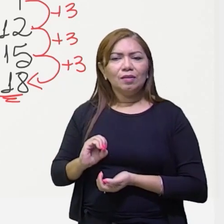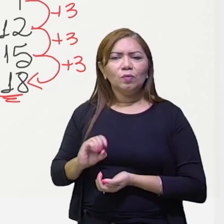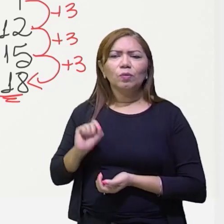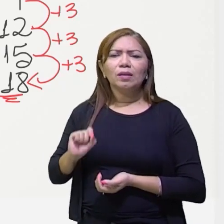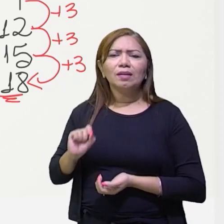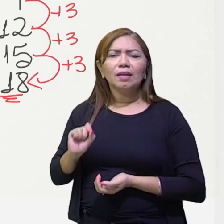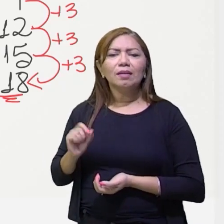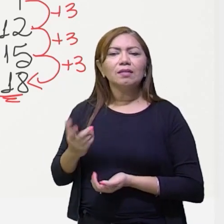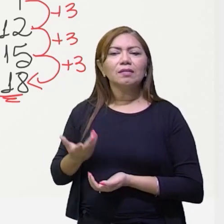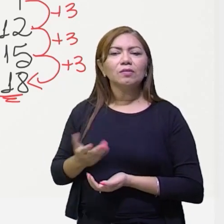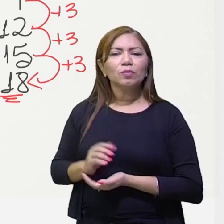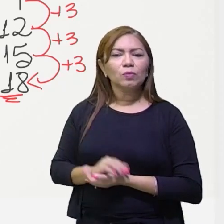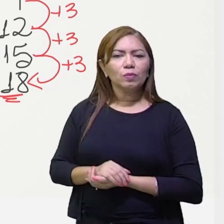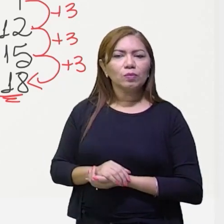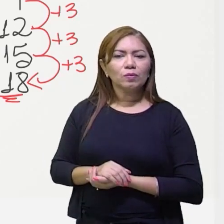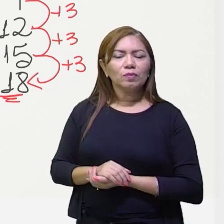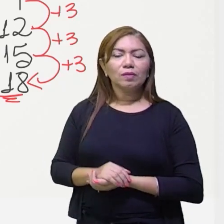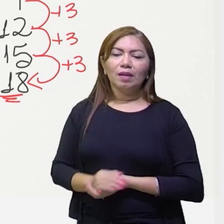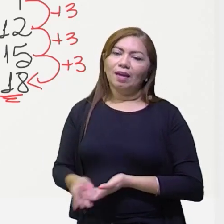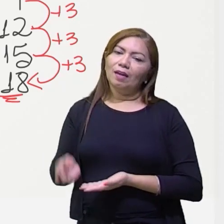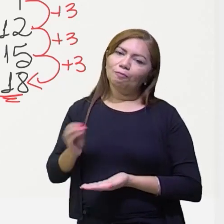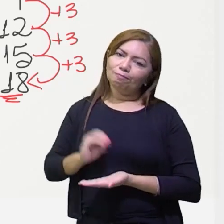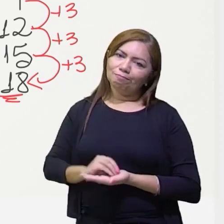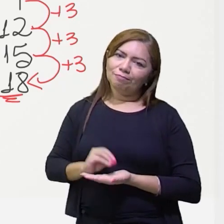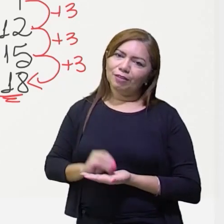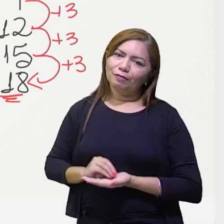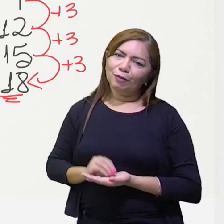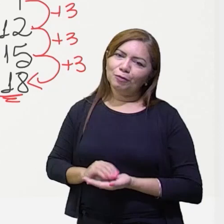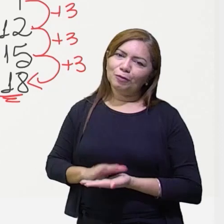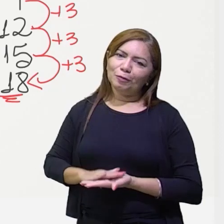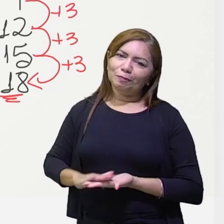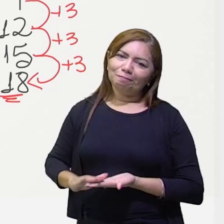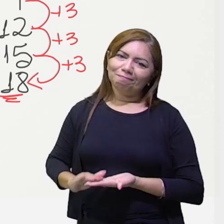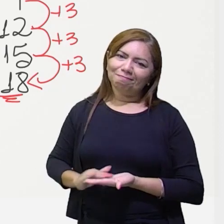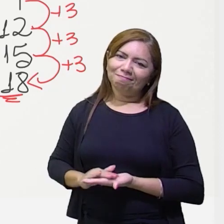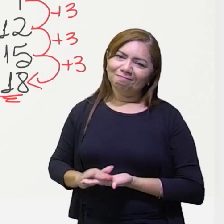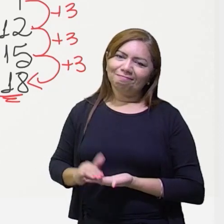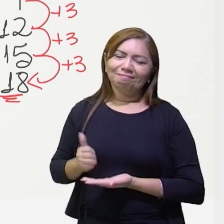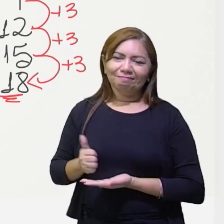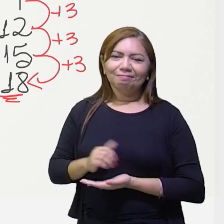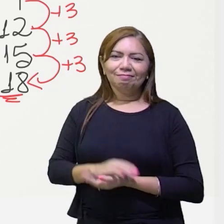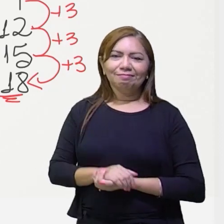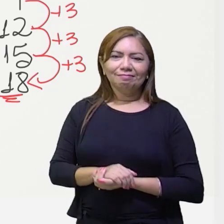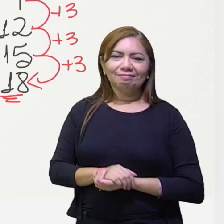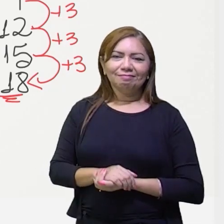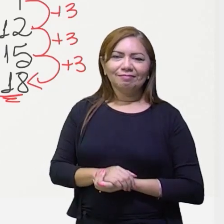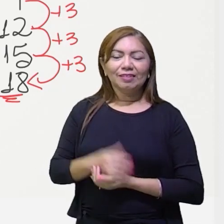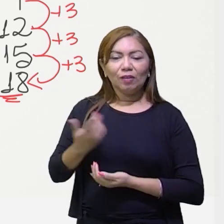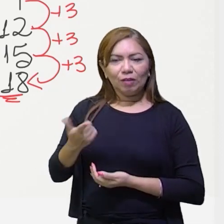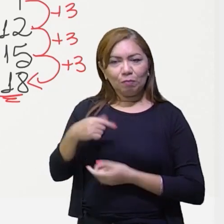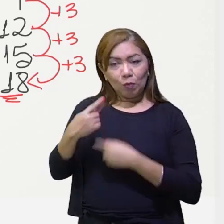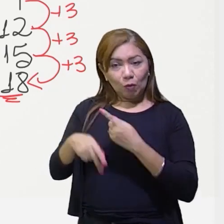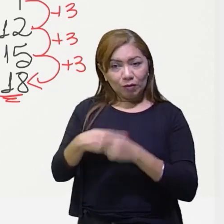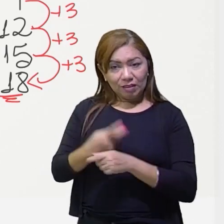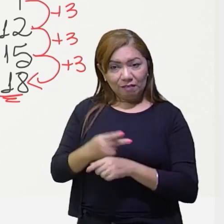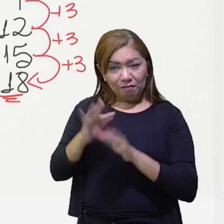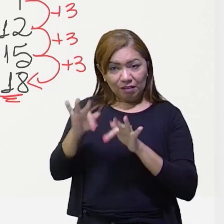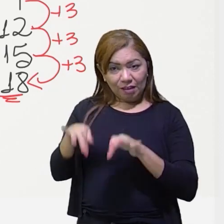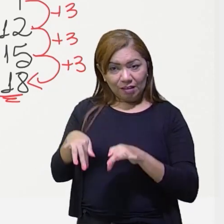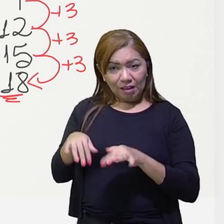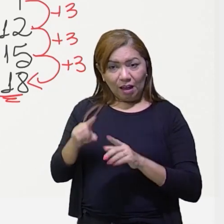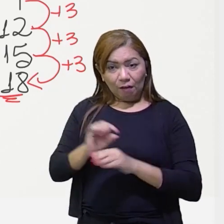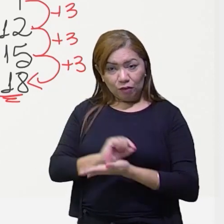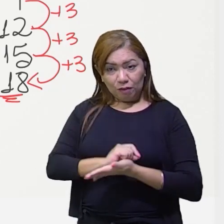que vai ser o zero? É o nosso resto, tá certo? Após operacionar a conta, você tem